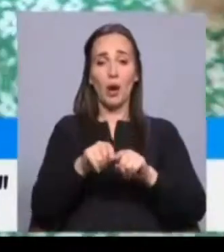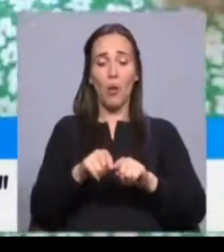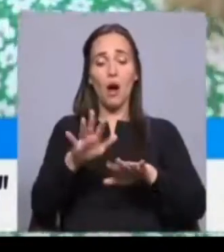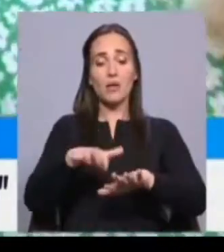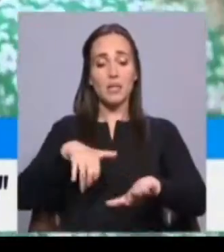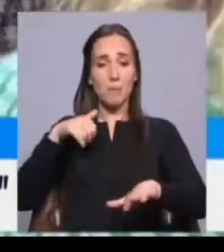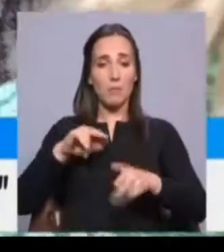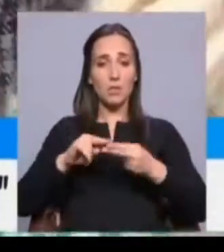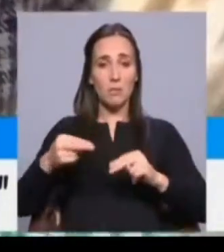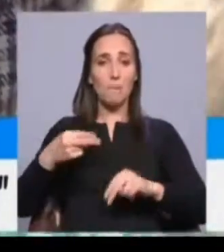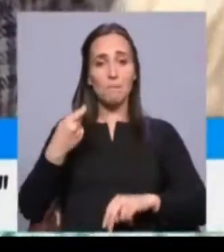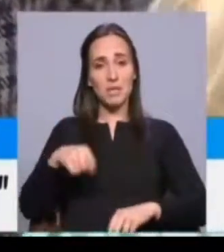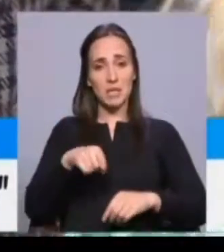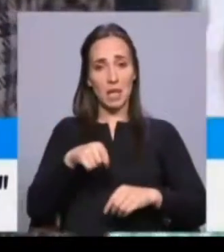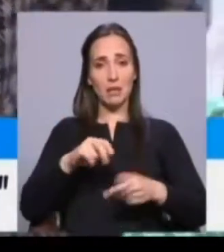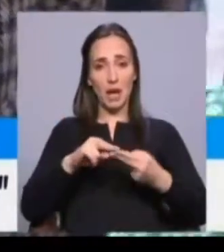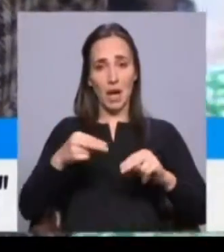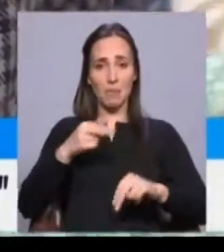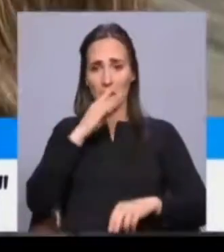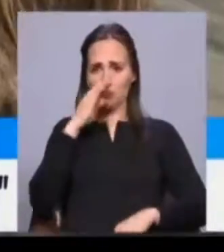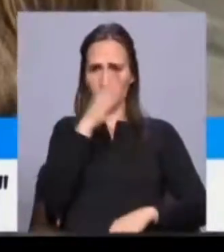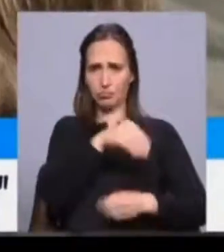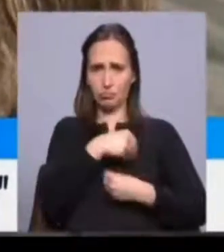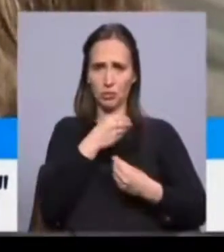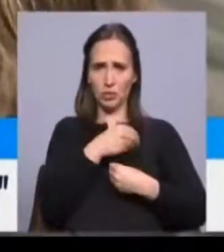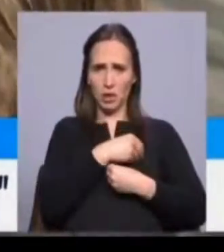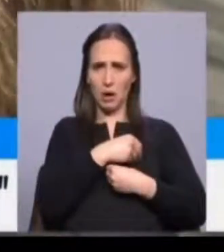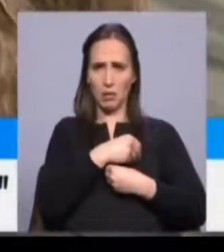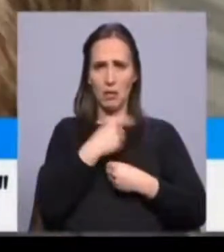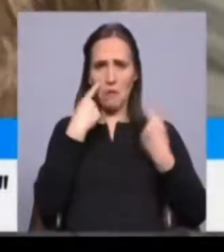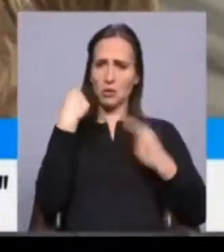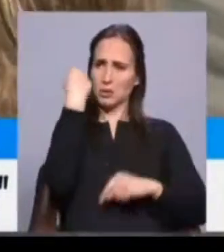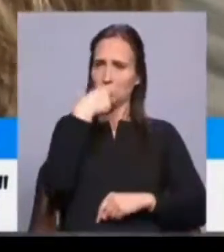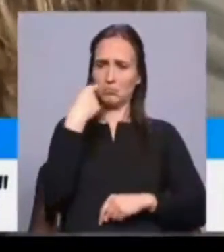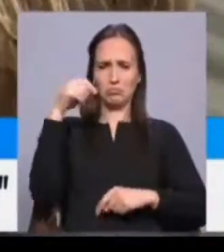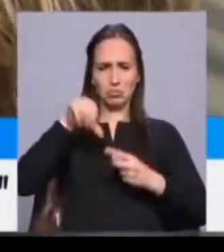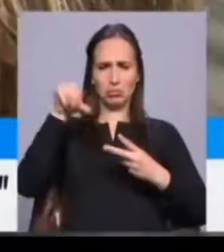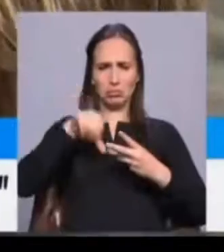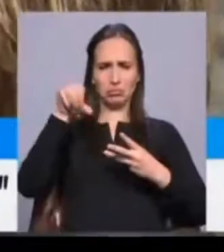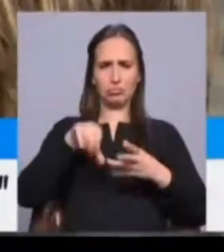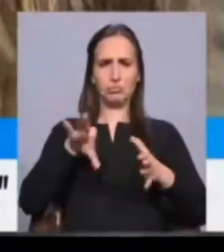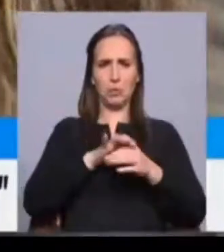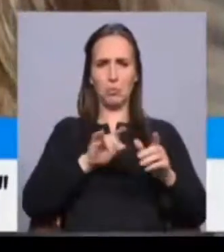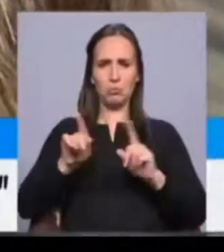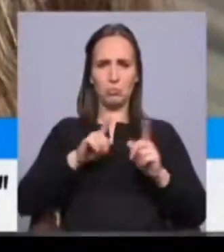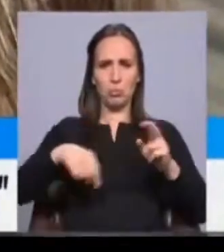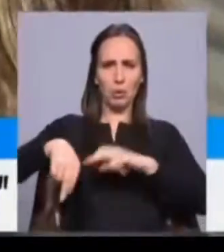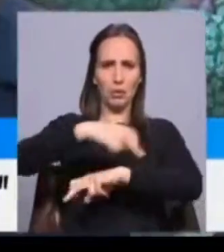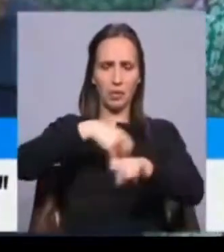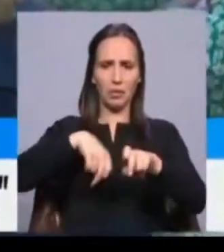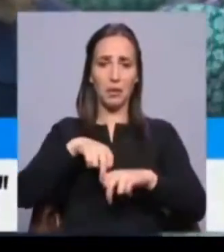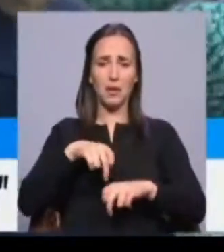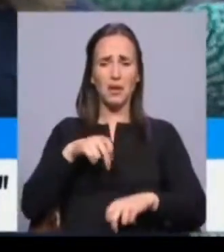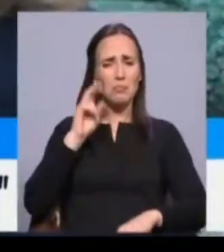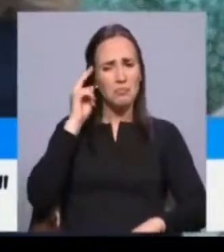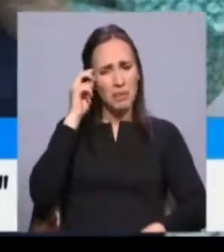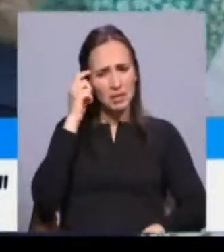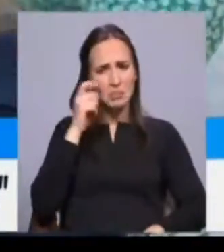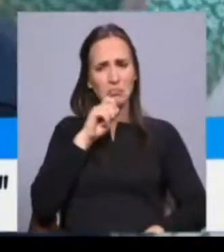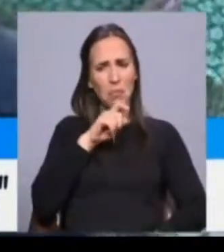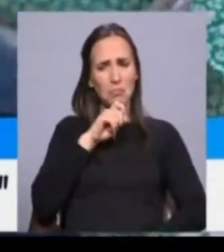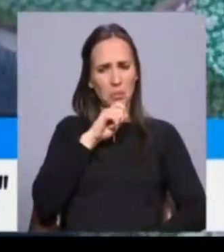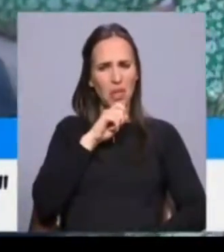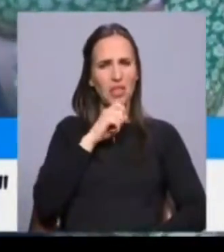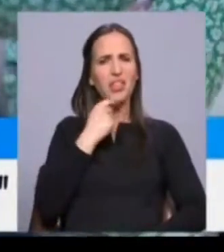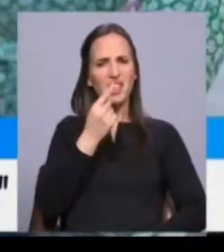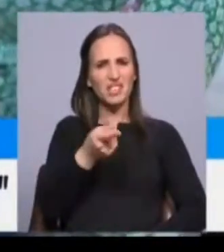Bloco de Esquerda de o diabolizar em várias questões de mobilidade. Reconhece que pode haver essa interpretação de diabolização da figura